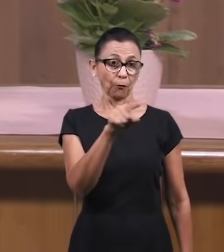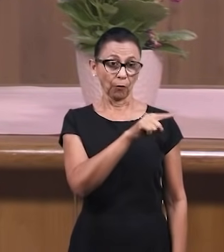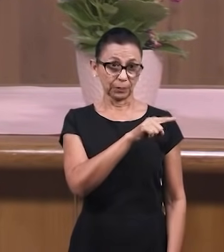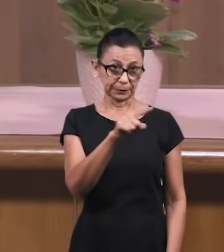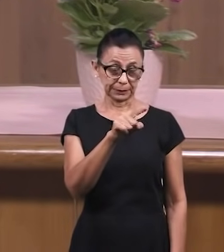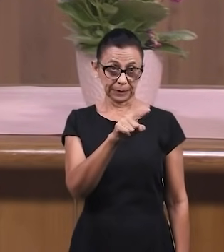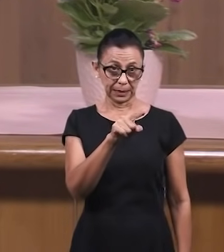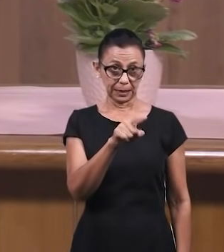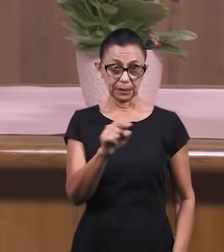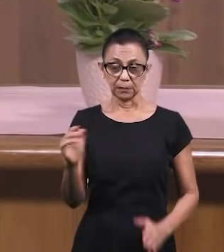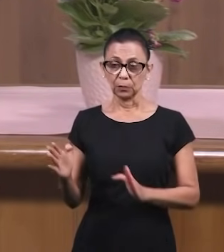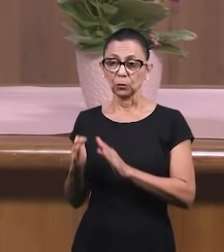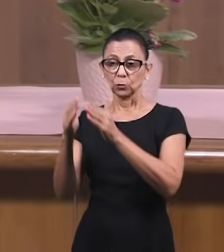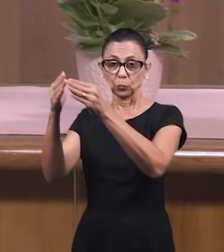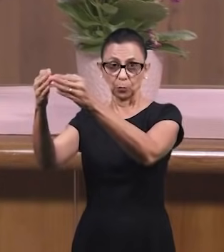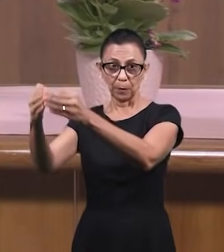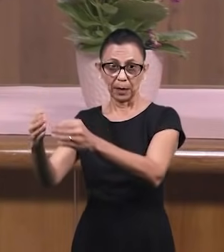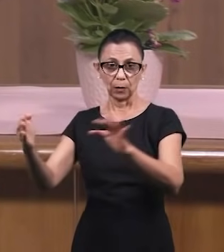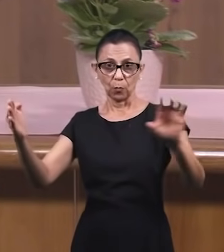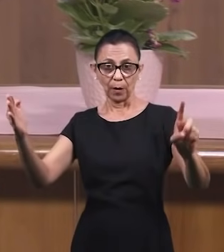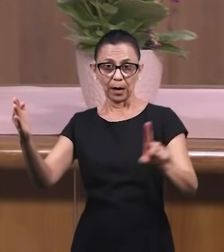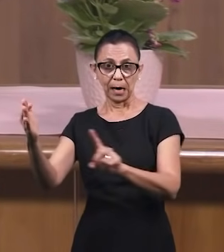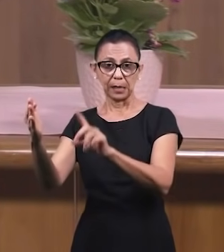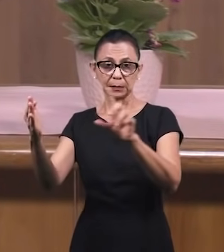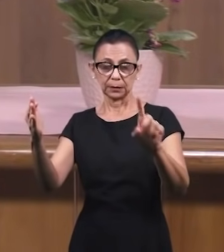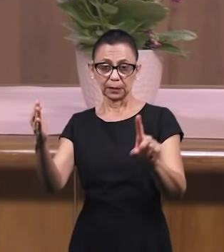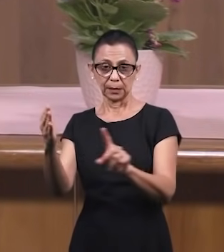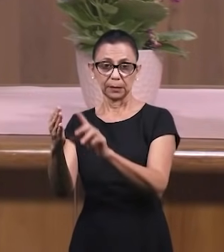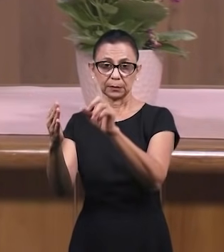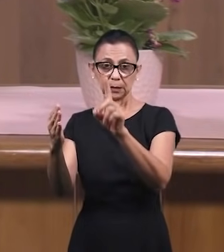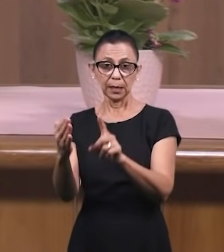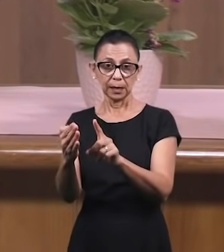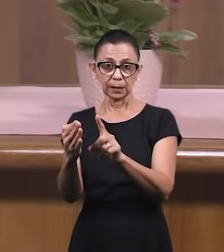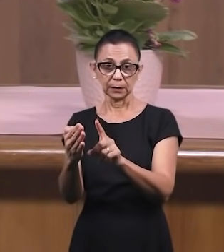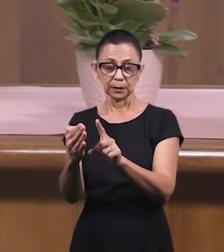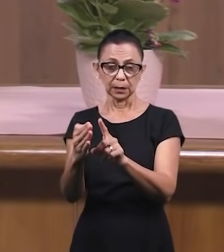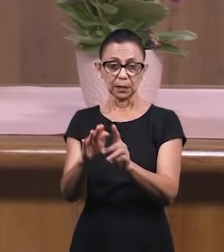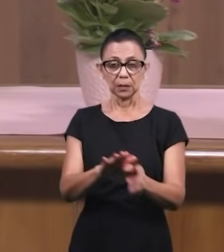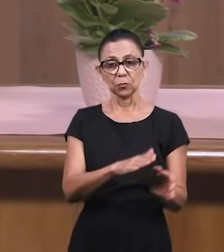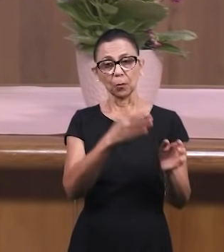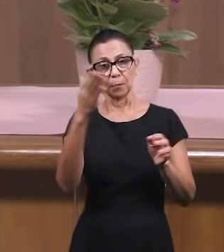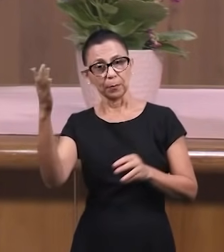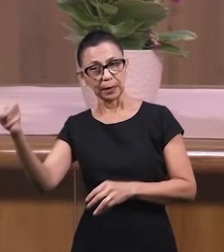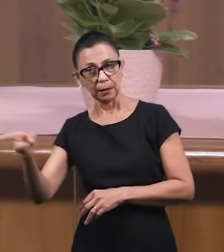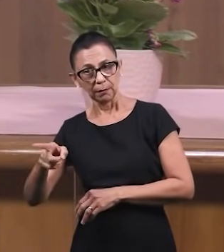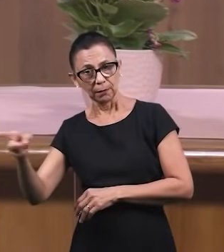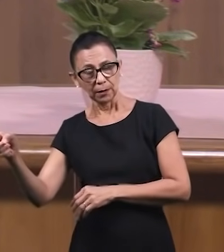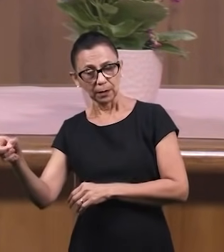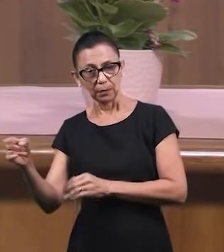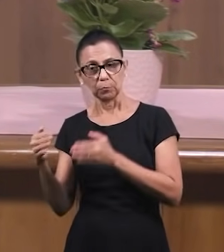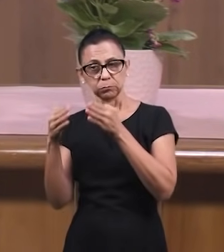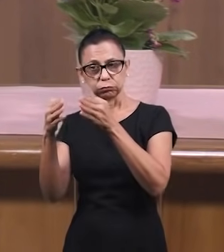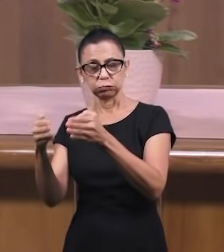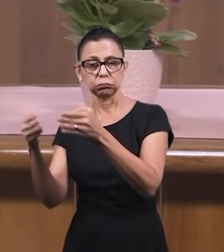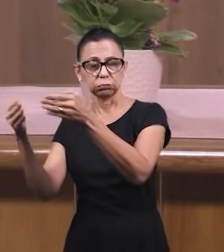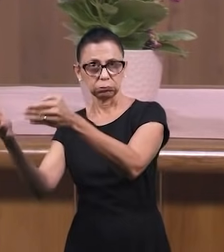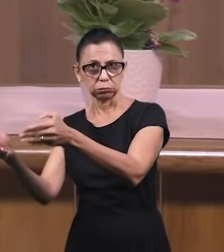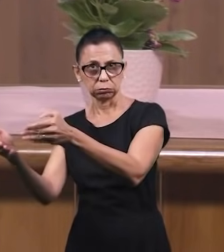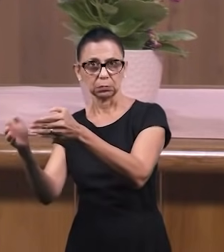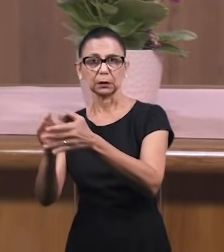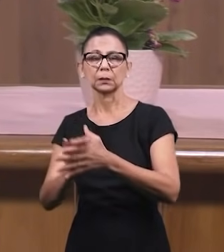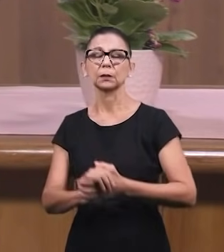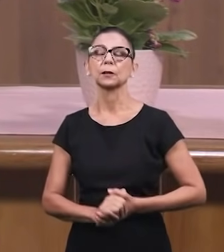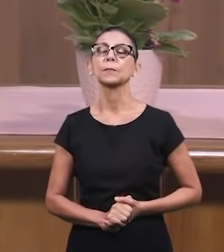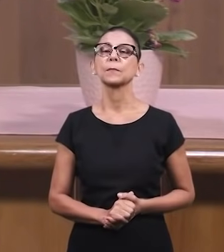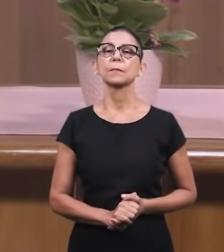dizendo: vocês entrem no barco e passem para o outro lado. Então não foi uma palavra